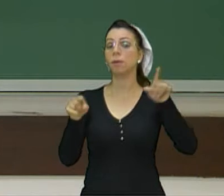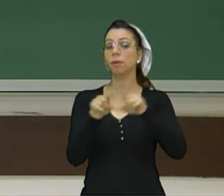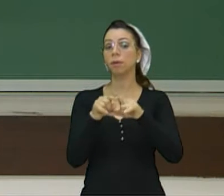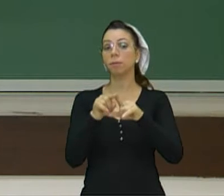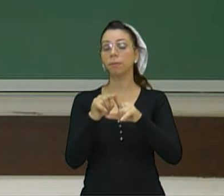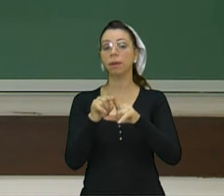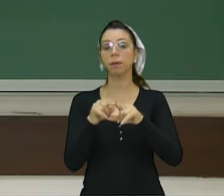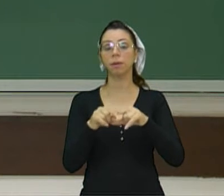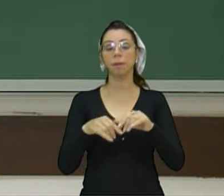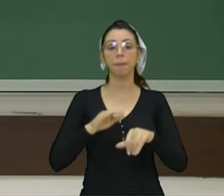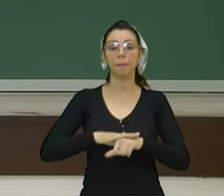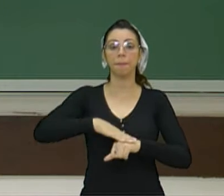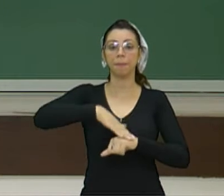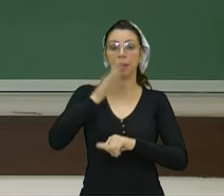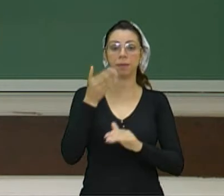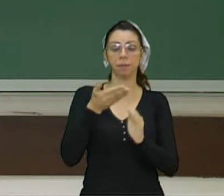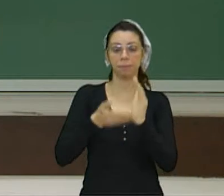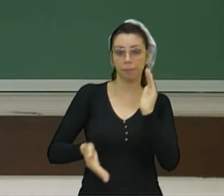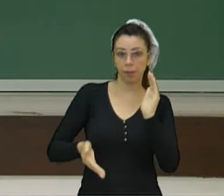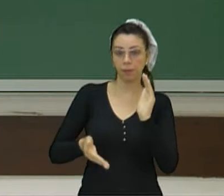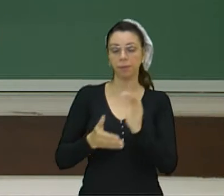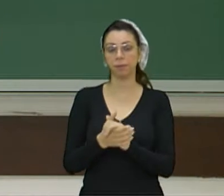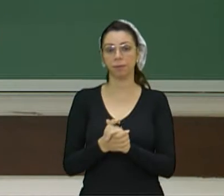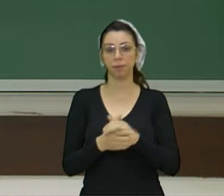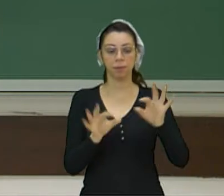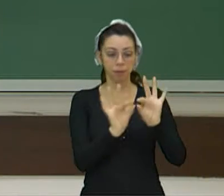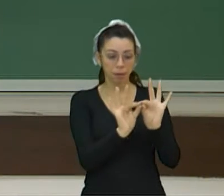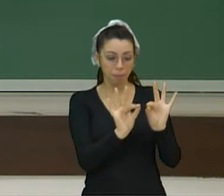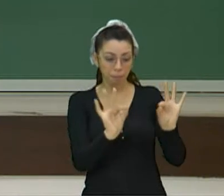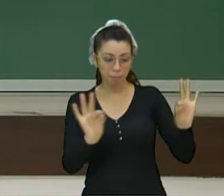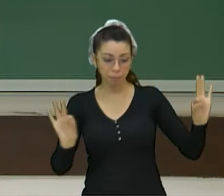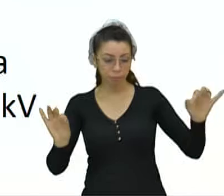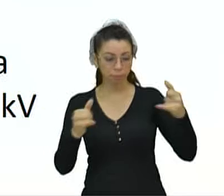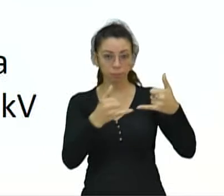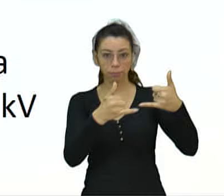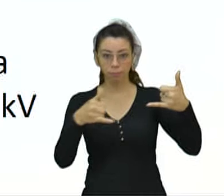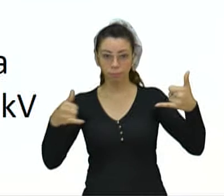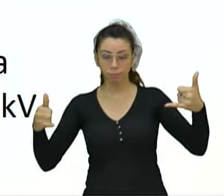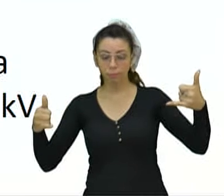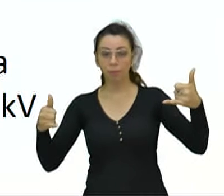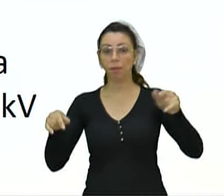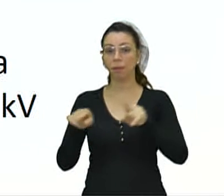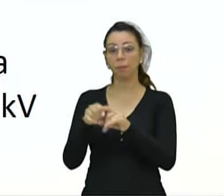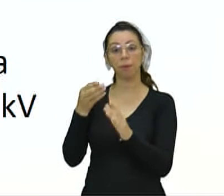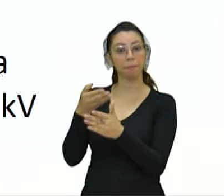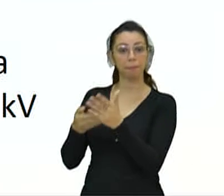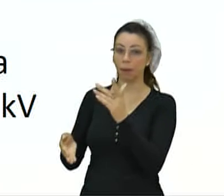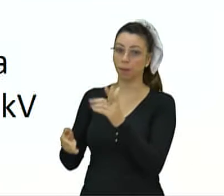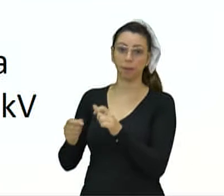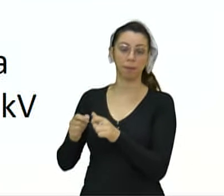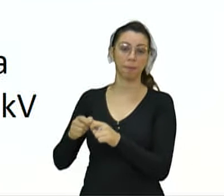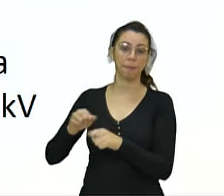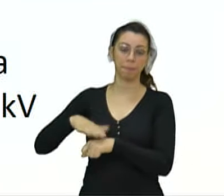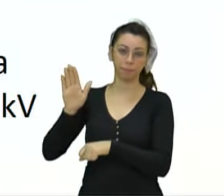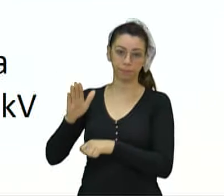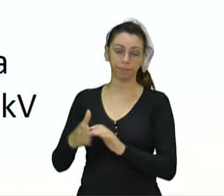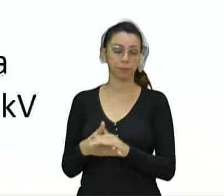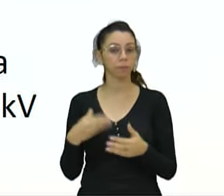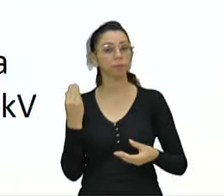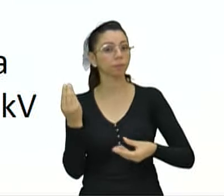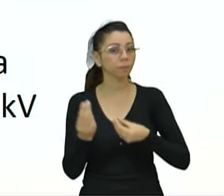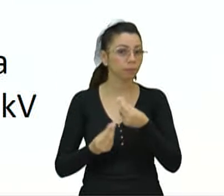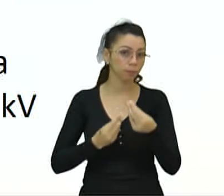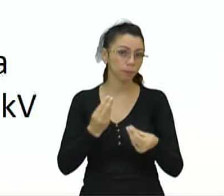por dissipação. Então, quanto maior a corrente transportada, maior a perda. Como é que